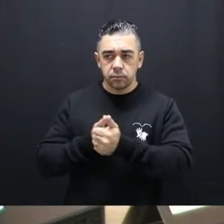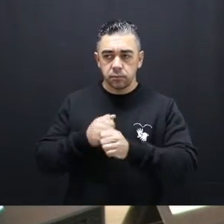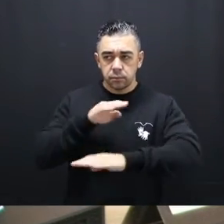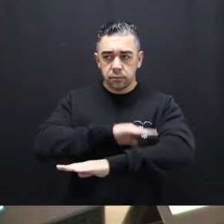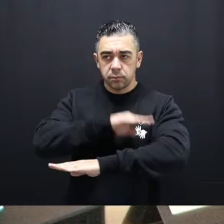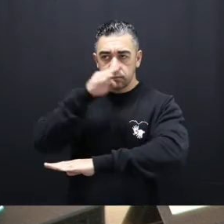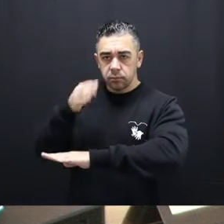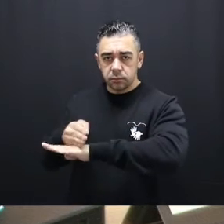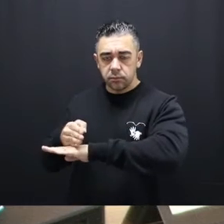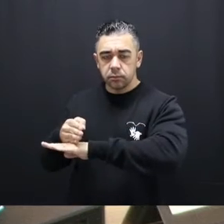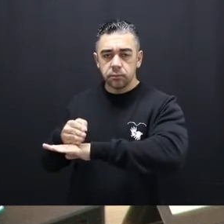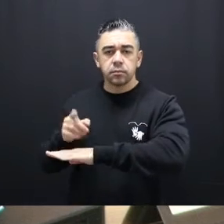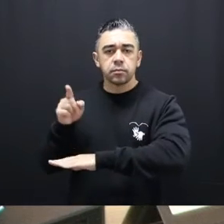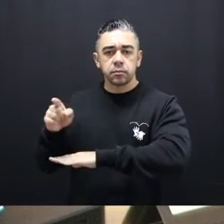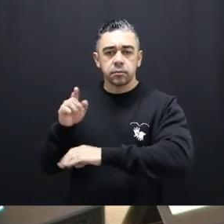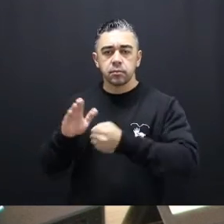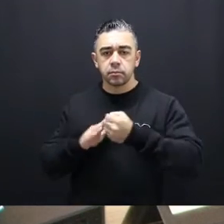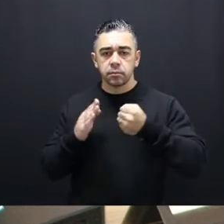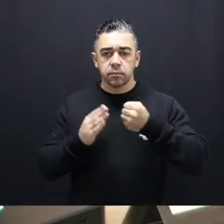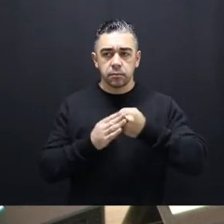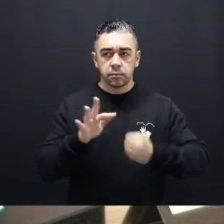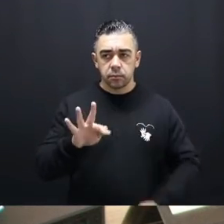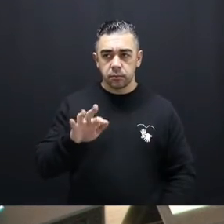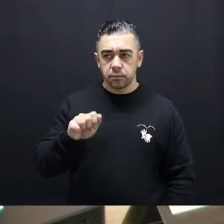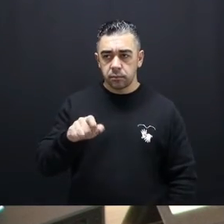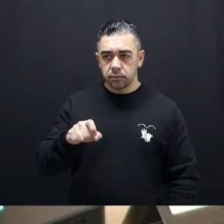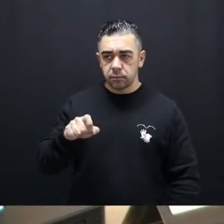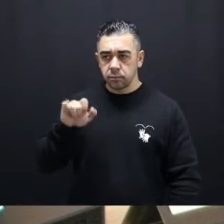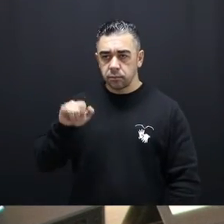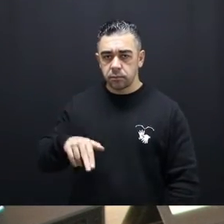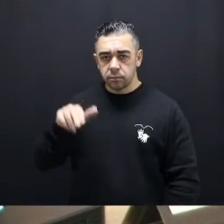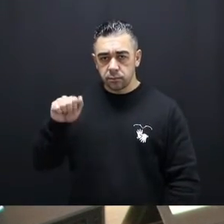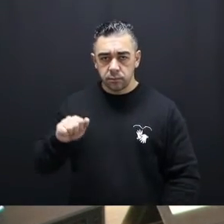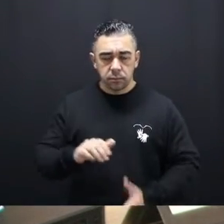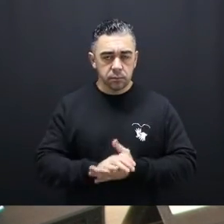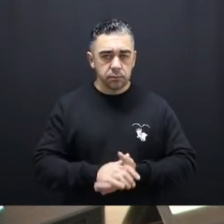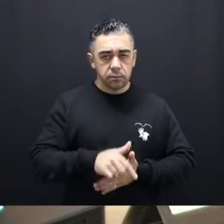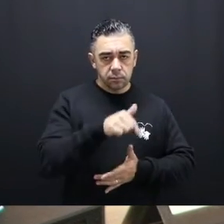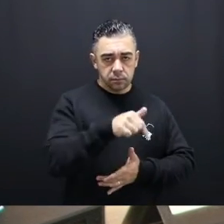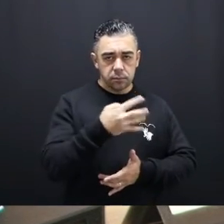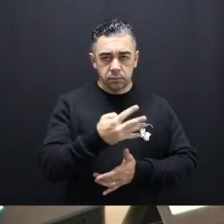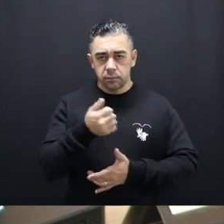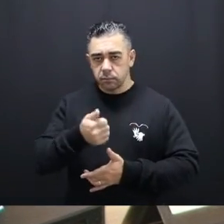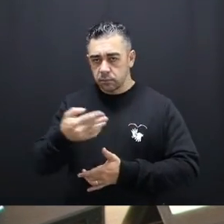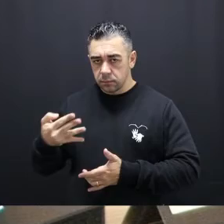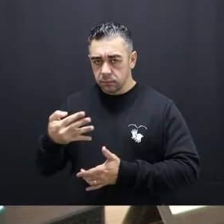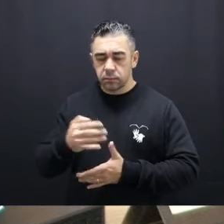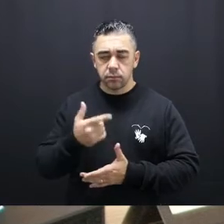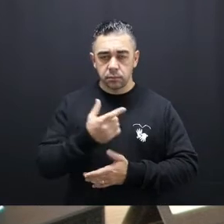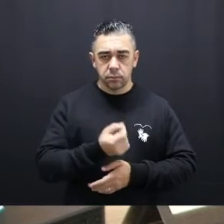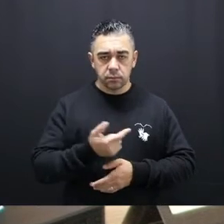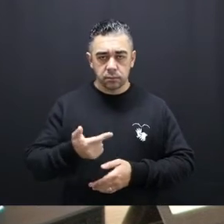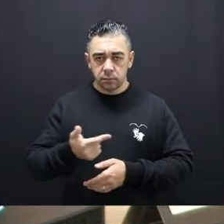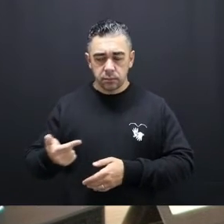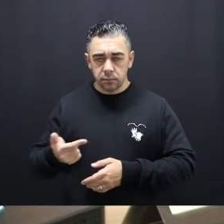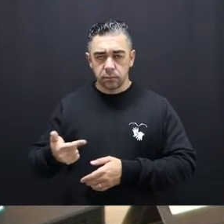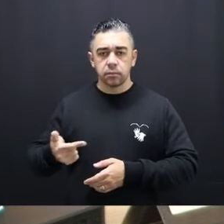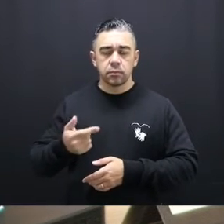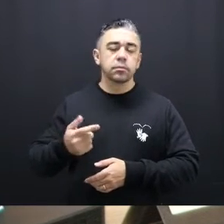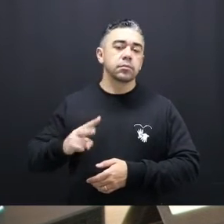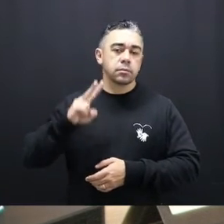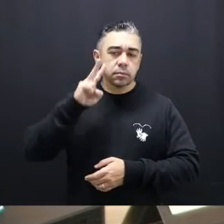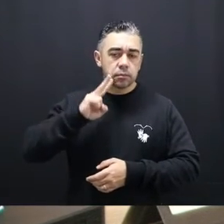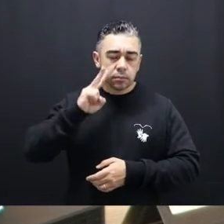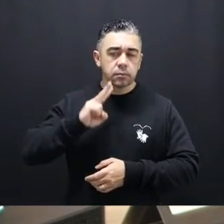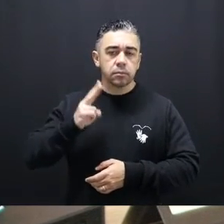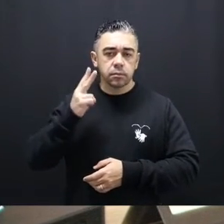e UBS na região da Faxina indicação 7414 2022 Vereador sinézio Poder